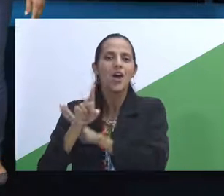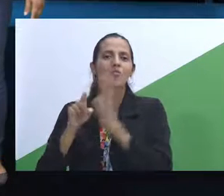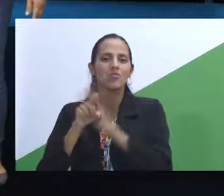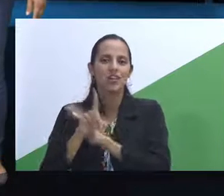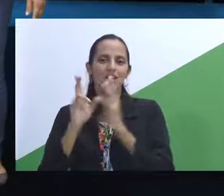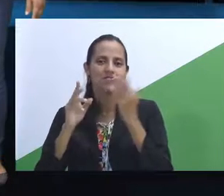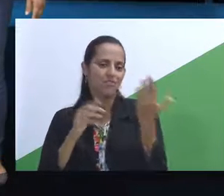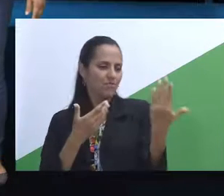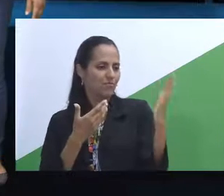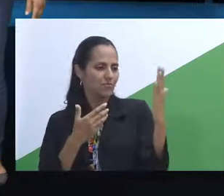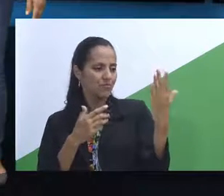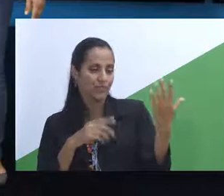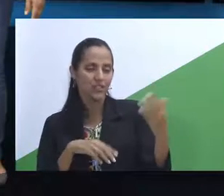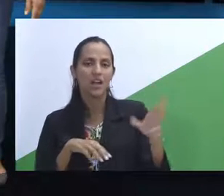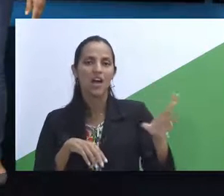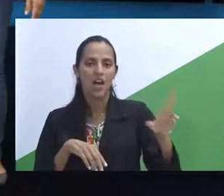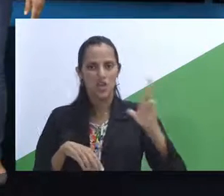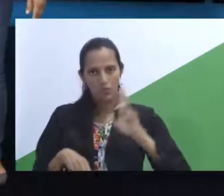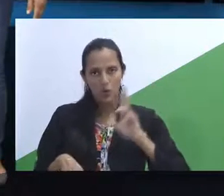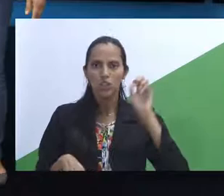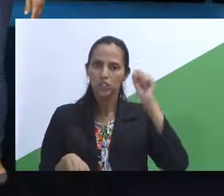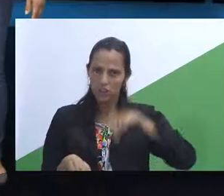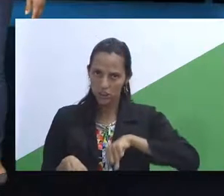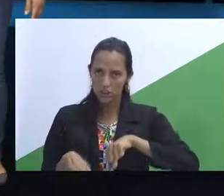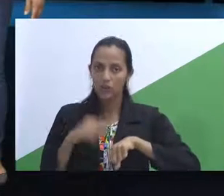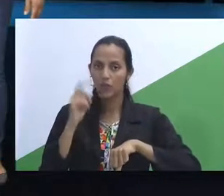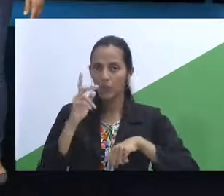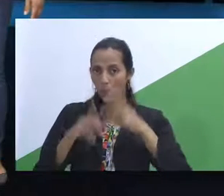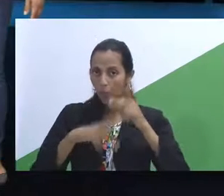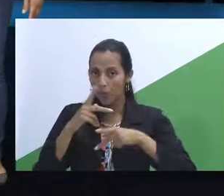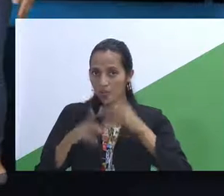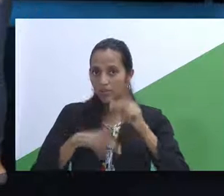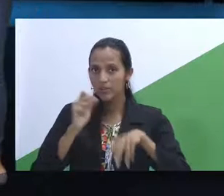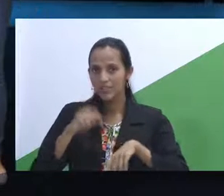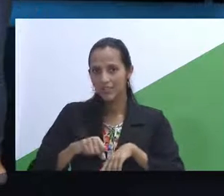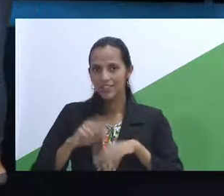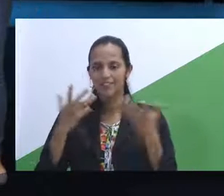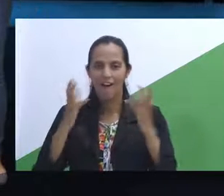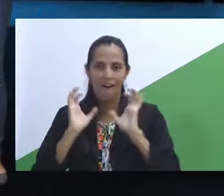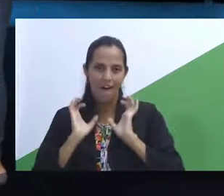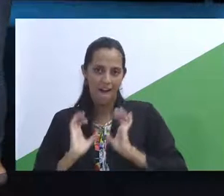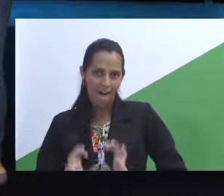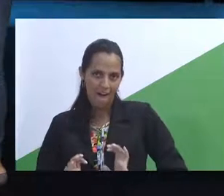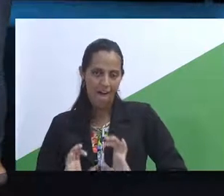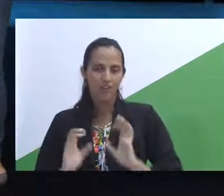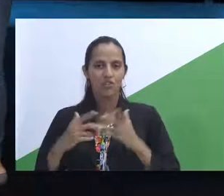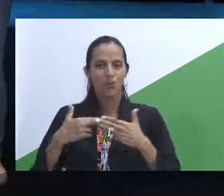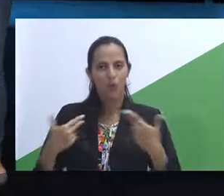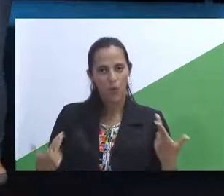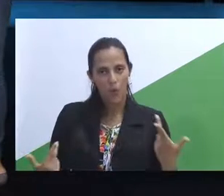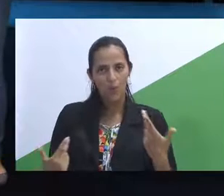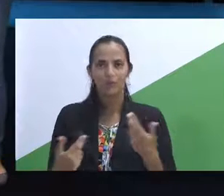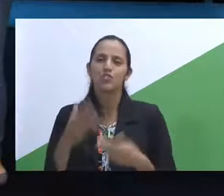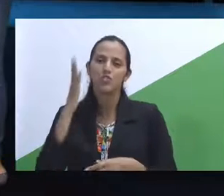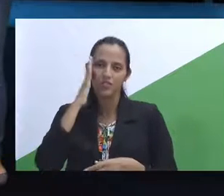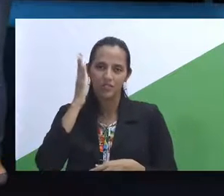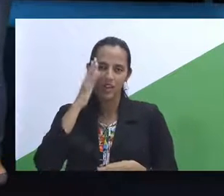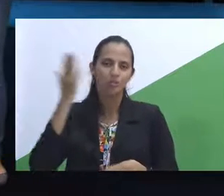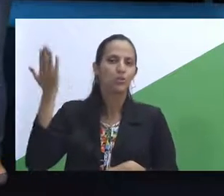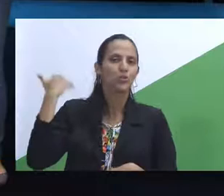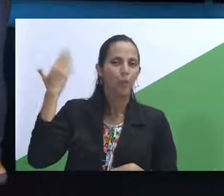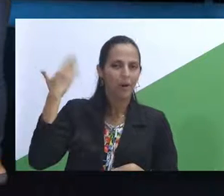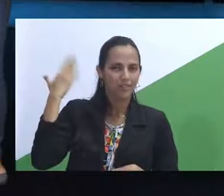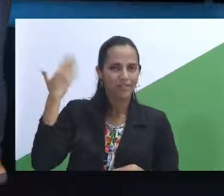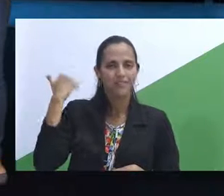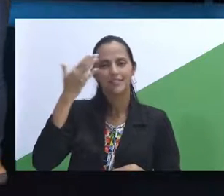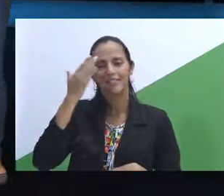O seu é populista sim, né? Já democrático, mas a gente sabe, né? Que isso é uma charge, nesse período do Estado Novo, como